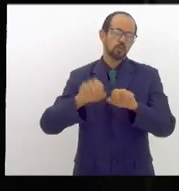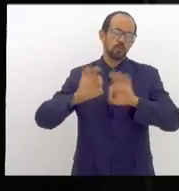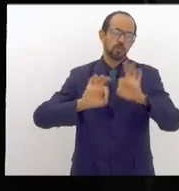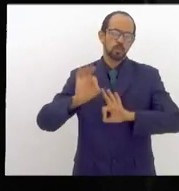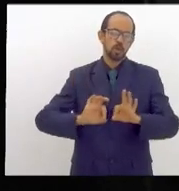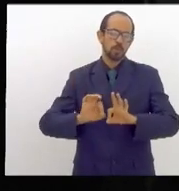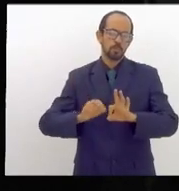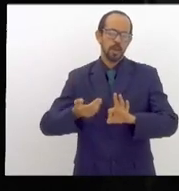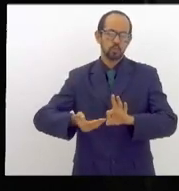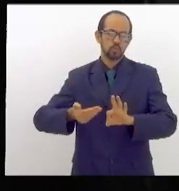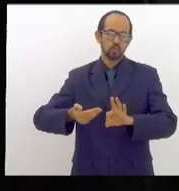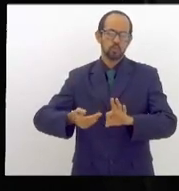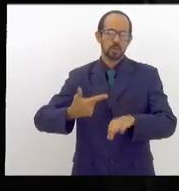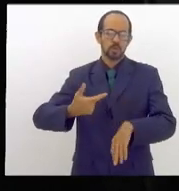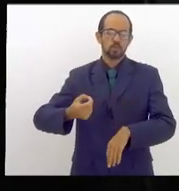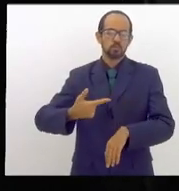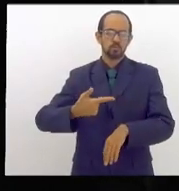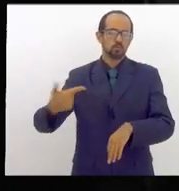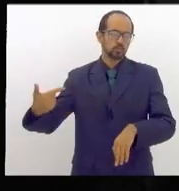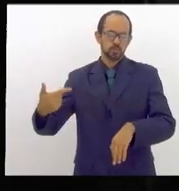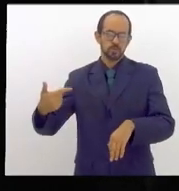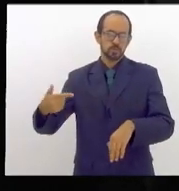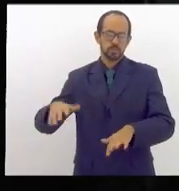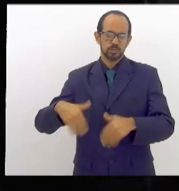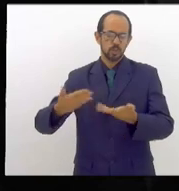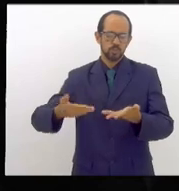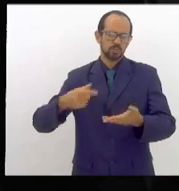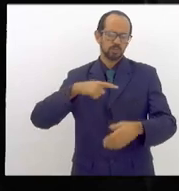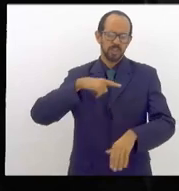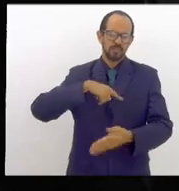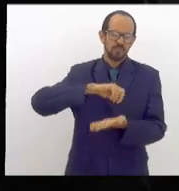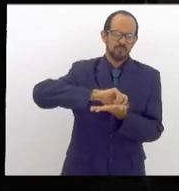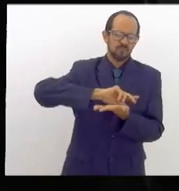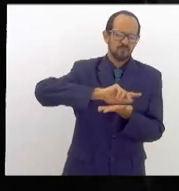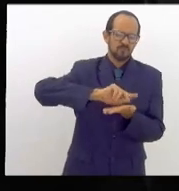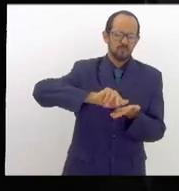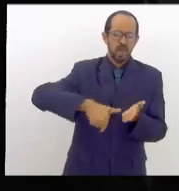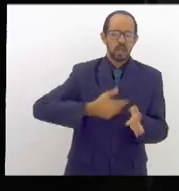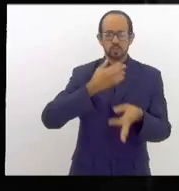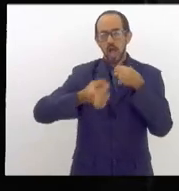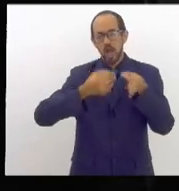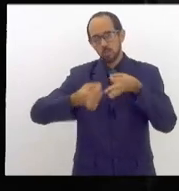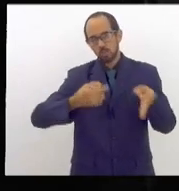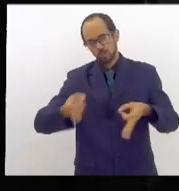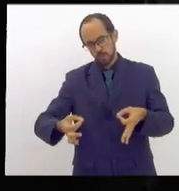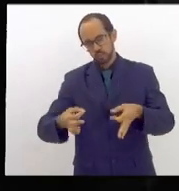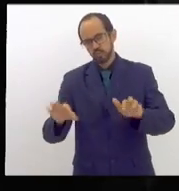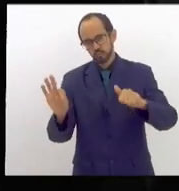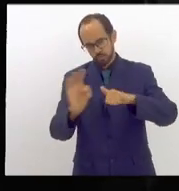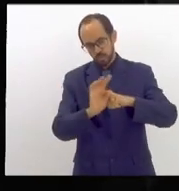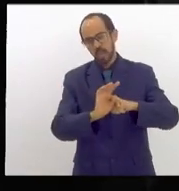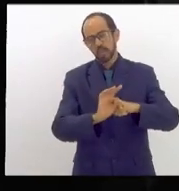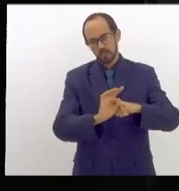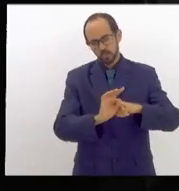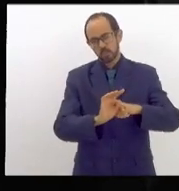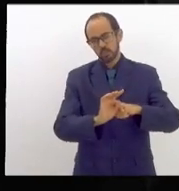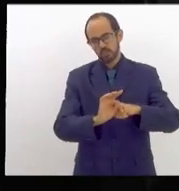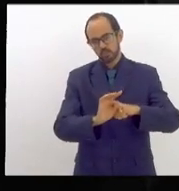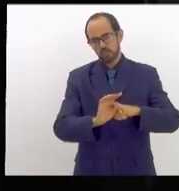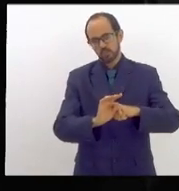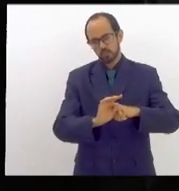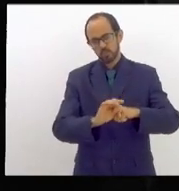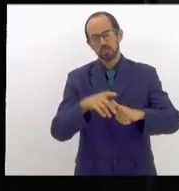votada para 2022 então tem vários argumentos técnicos se a gente quiser fazer um debate de natureza técnica Renata